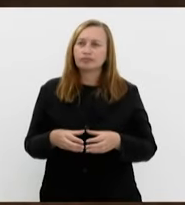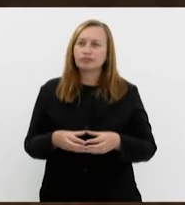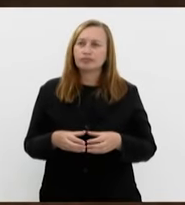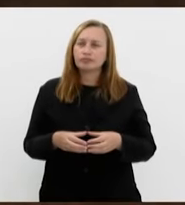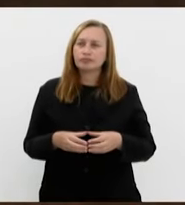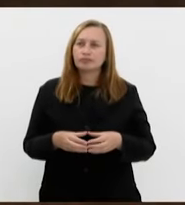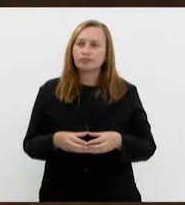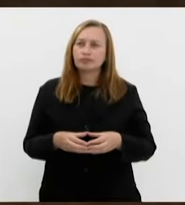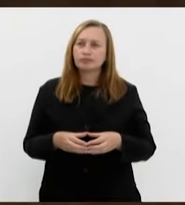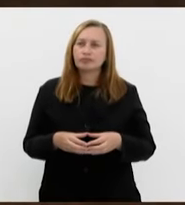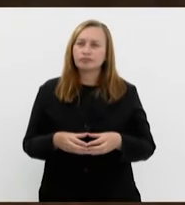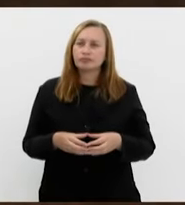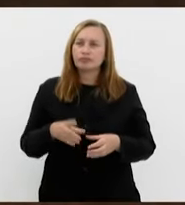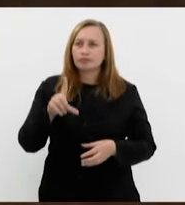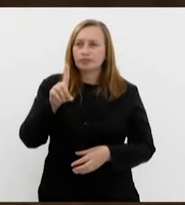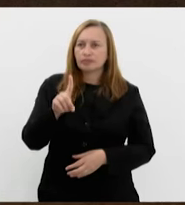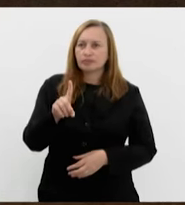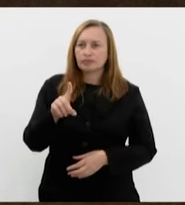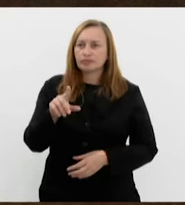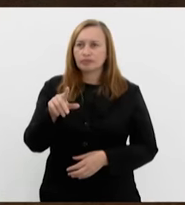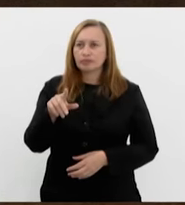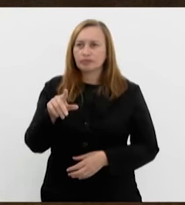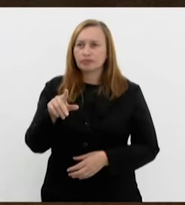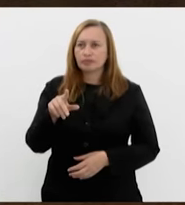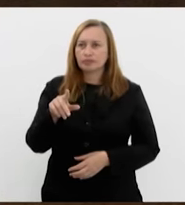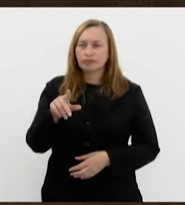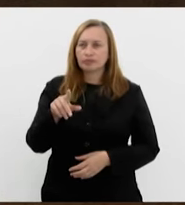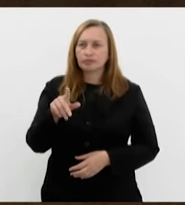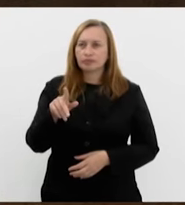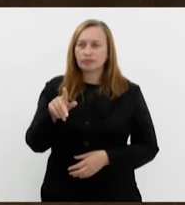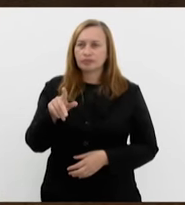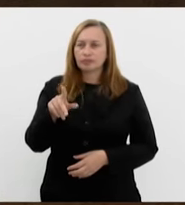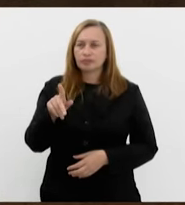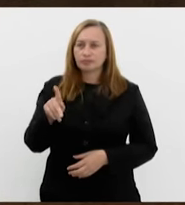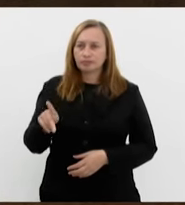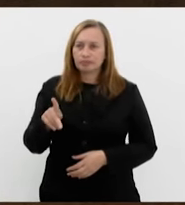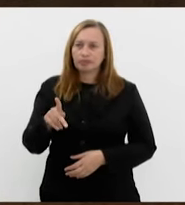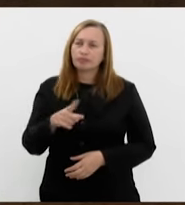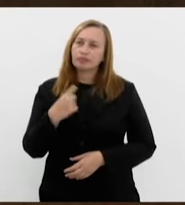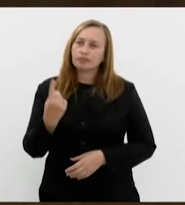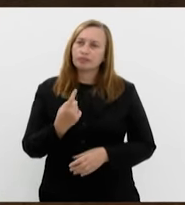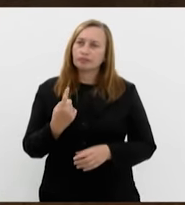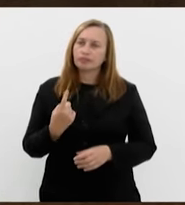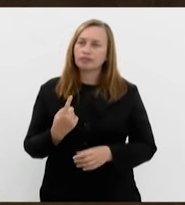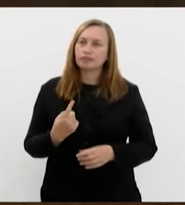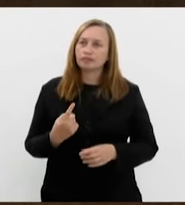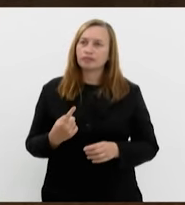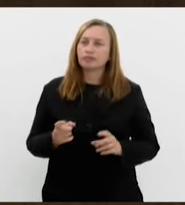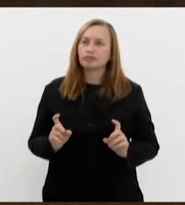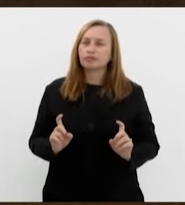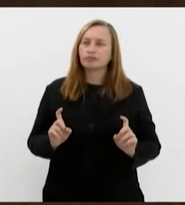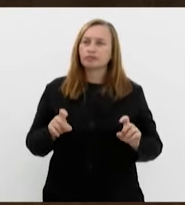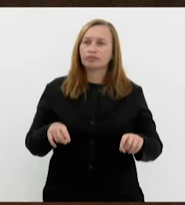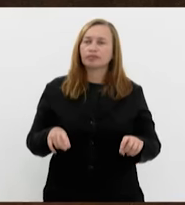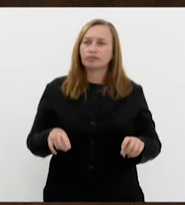da 16ª DP, a qual nosso gabinete está hoje dando uma moção de aplauso